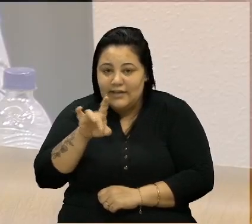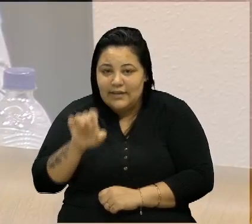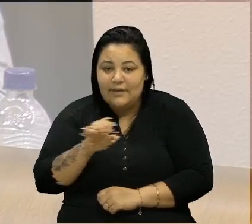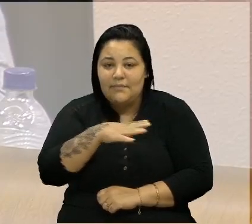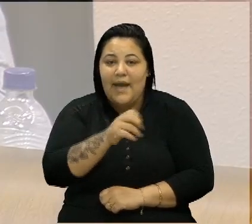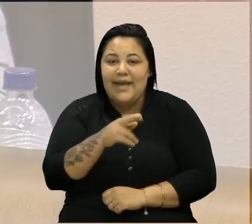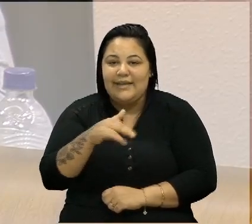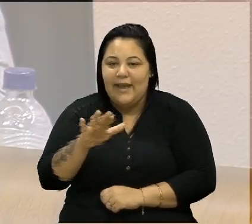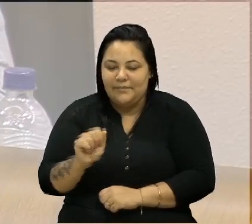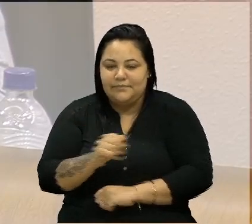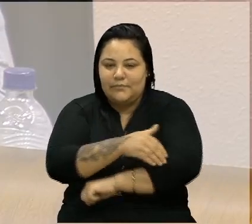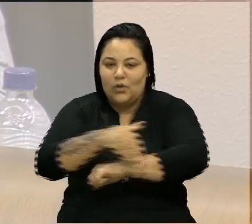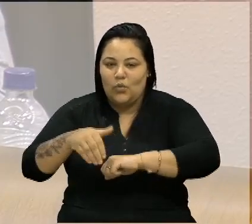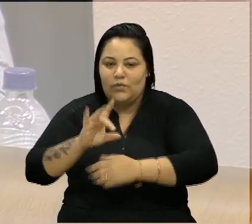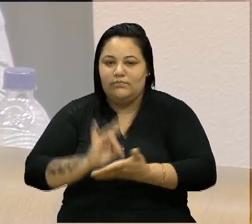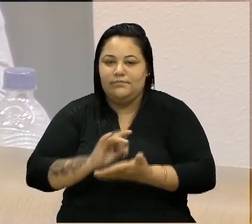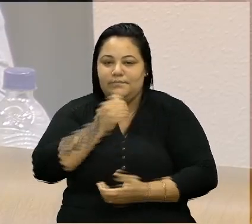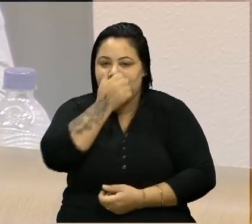Mutterle.